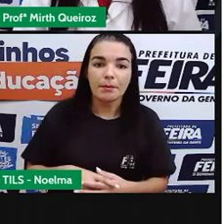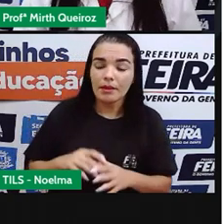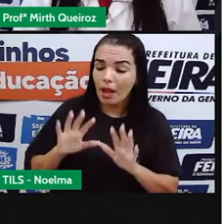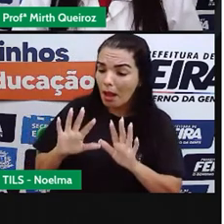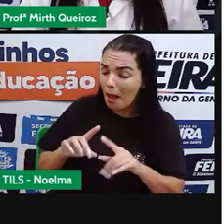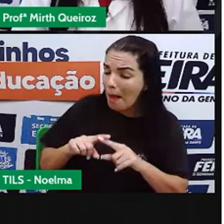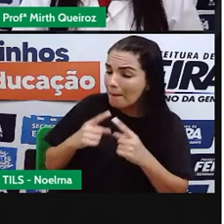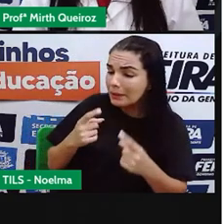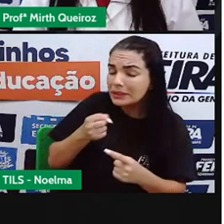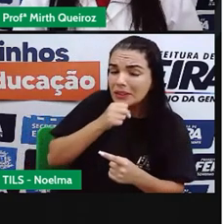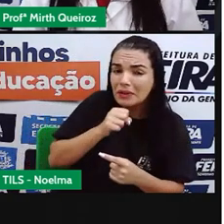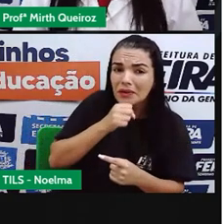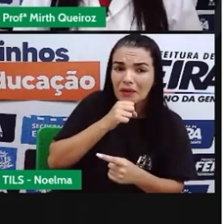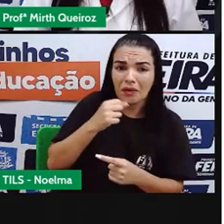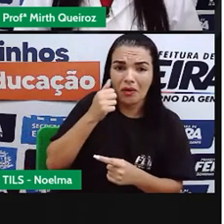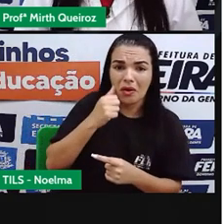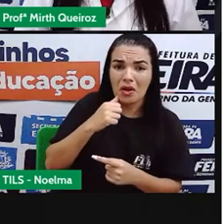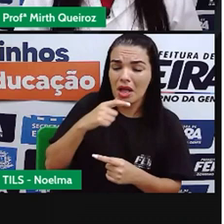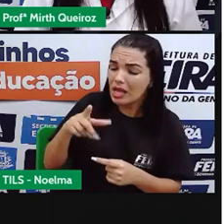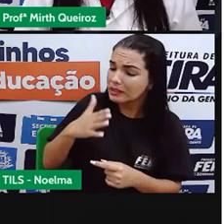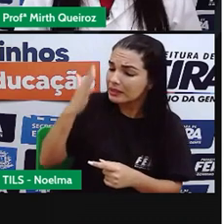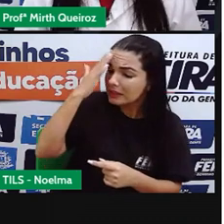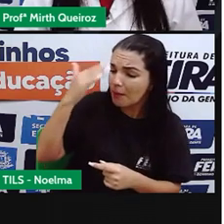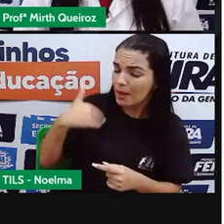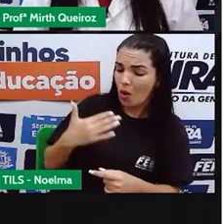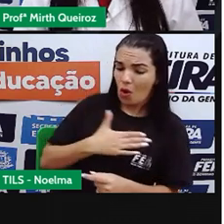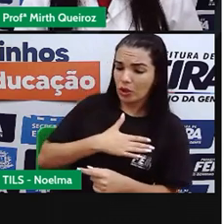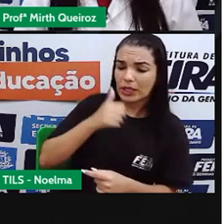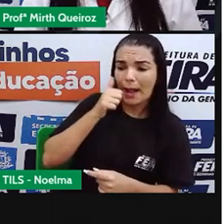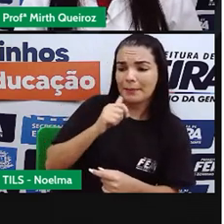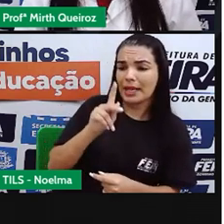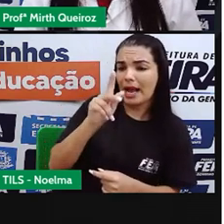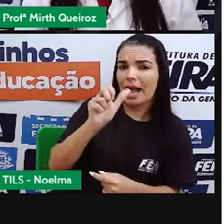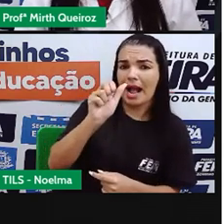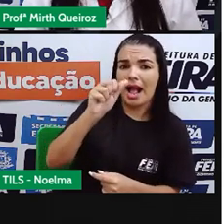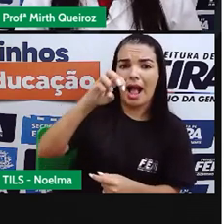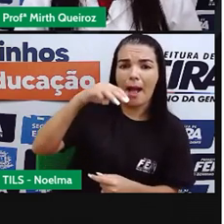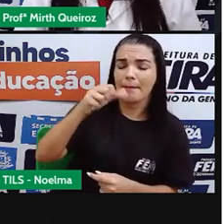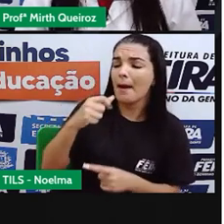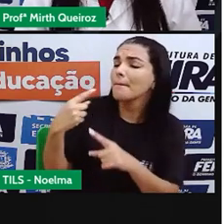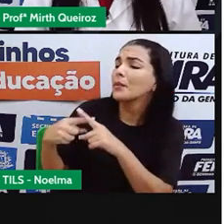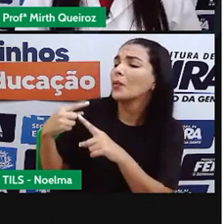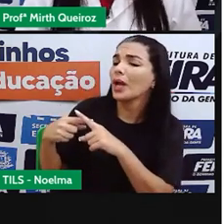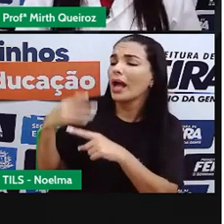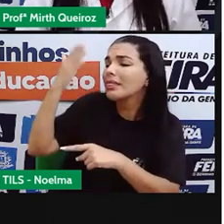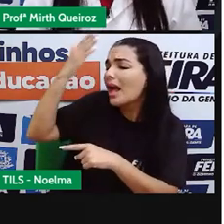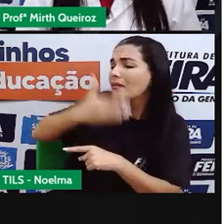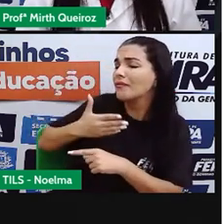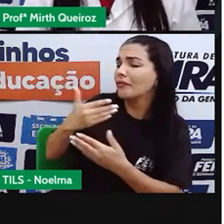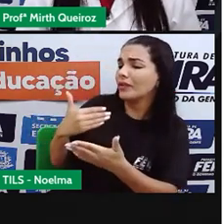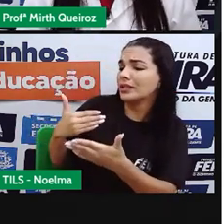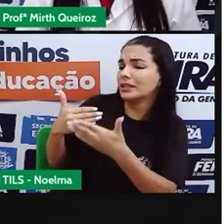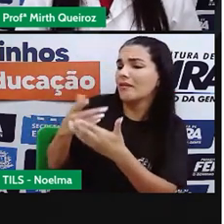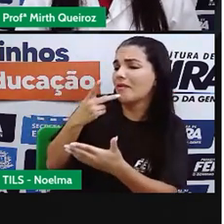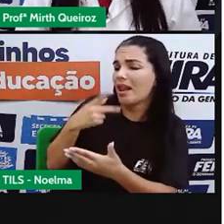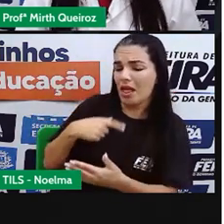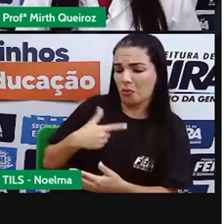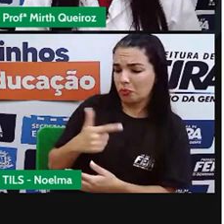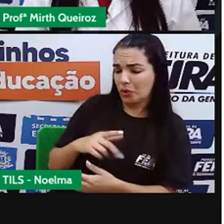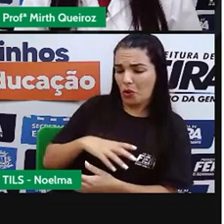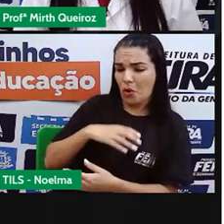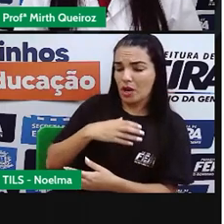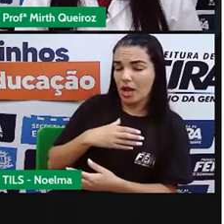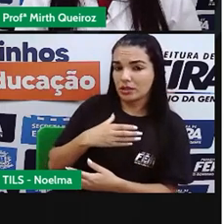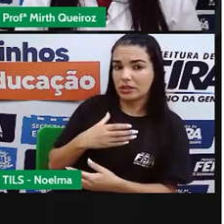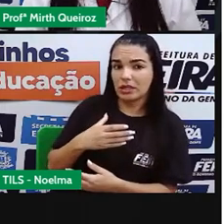Mas, vó, ele sabe que eu gosto de Camar. Por que ele foi dizer isso logo perto dela?